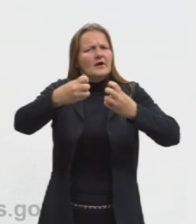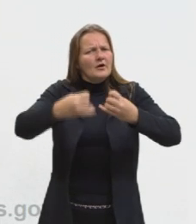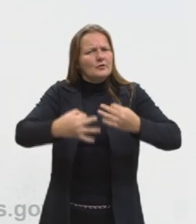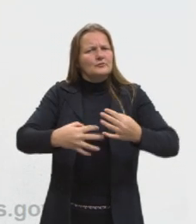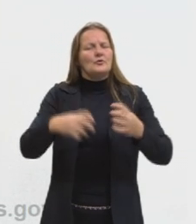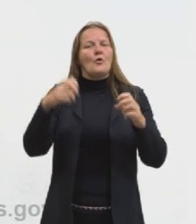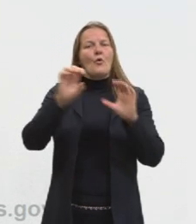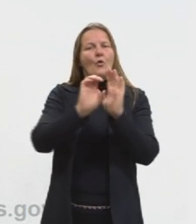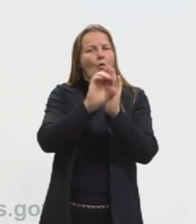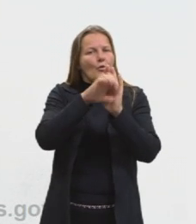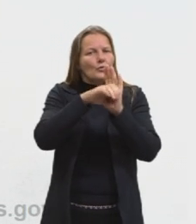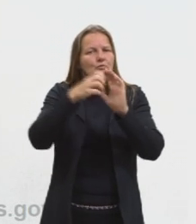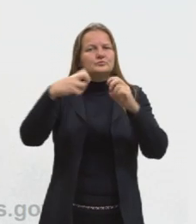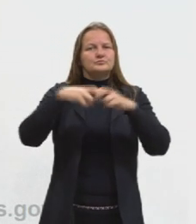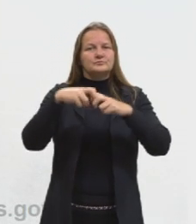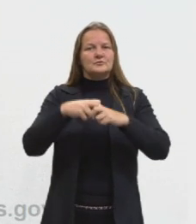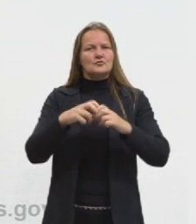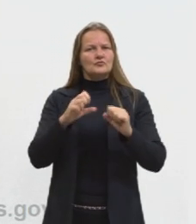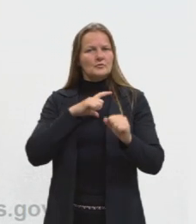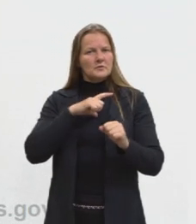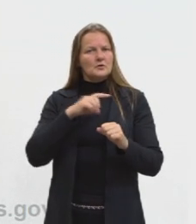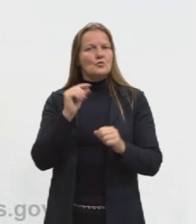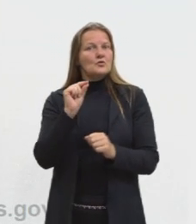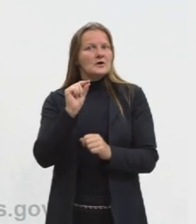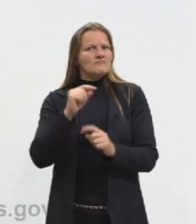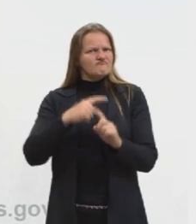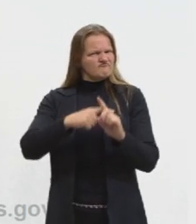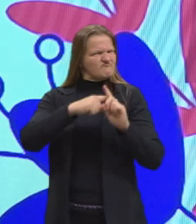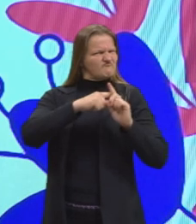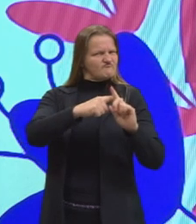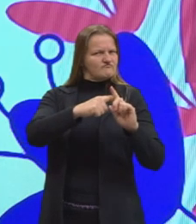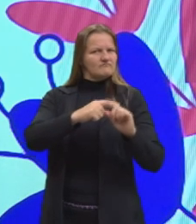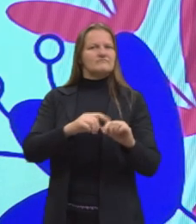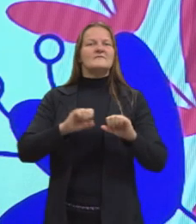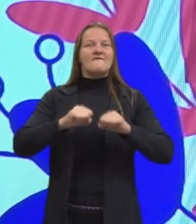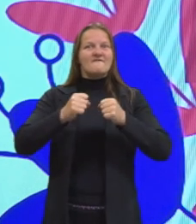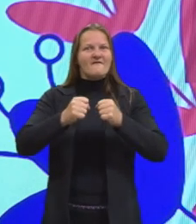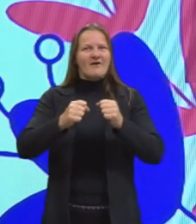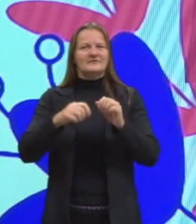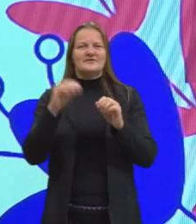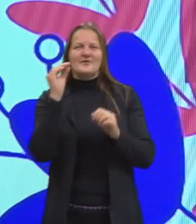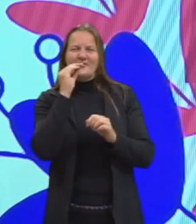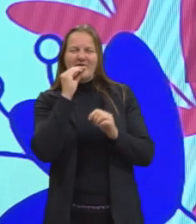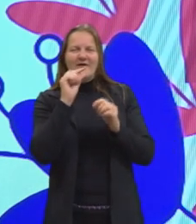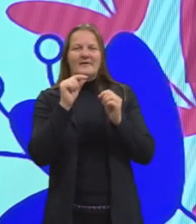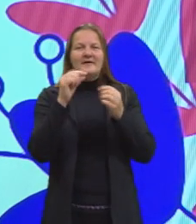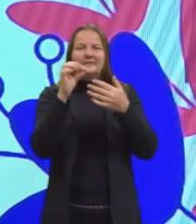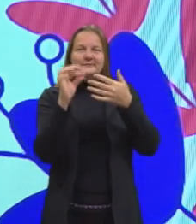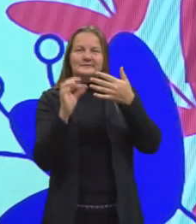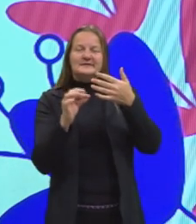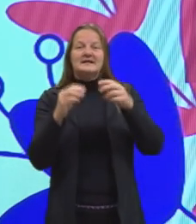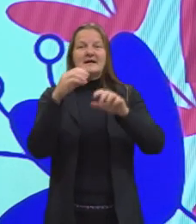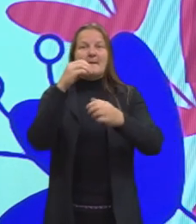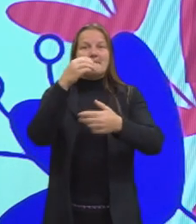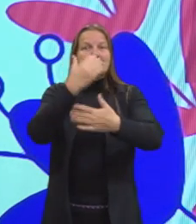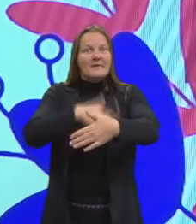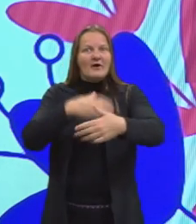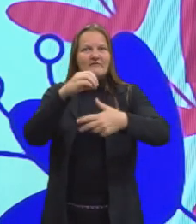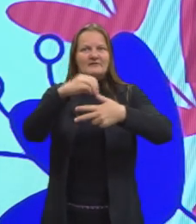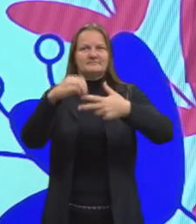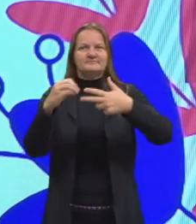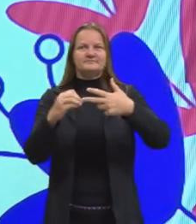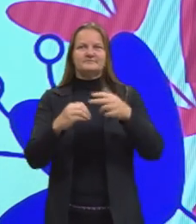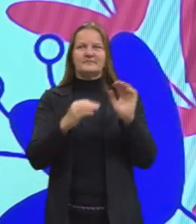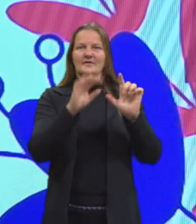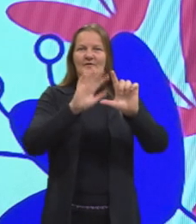de física mostrando alguns pontos fortes e também alguns pontos fracos em algumas questões eu já coloquei para vocês aqui não é